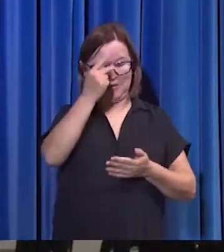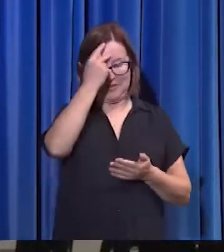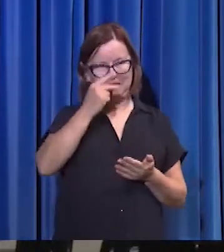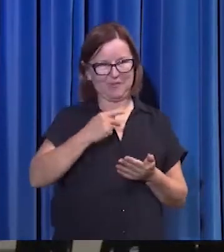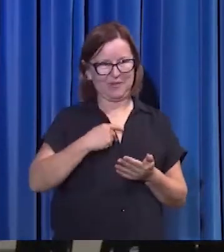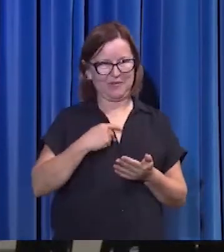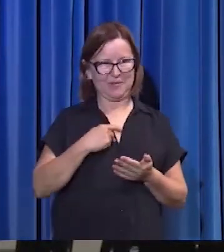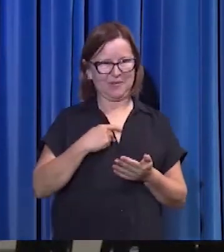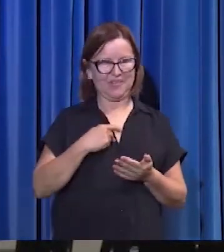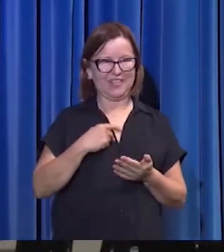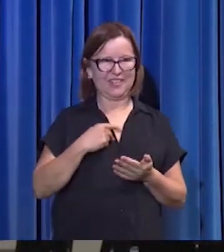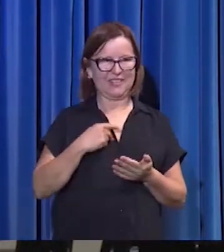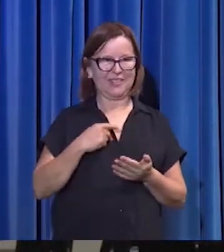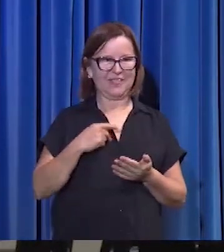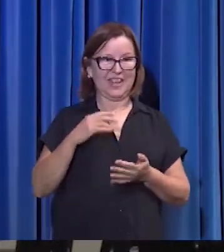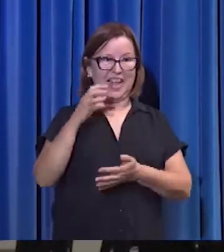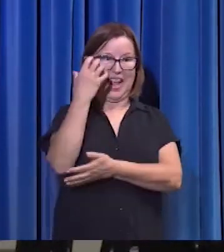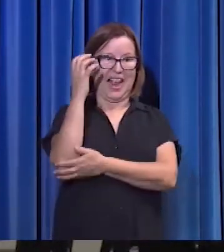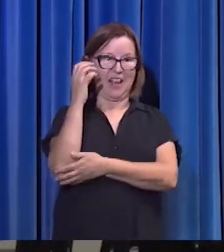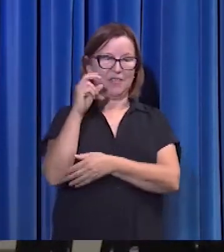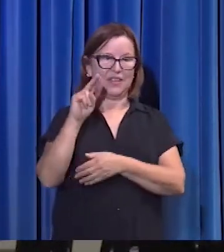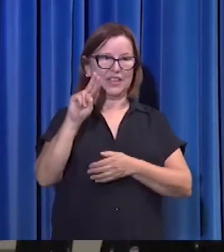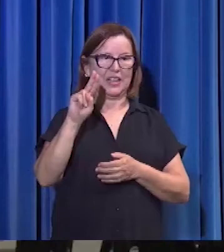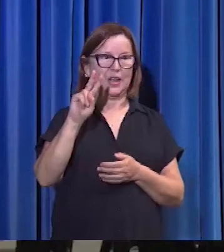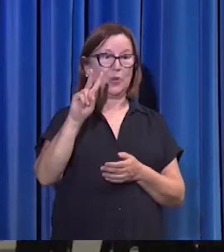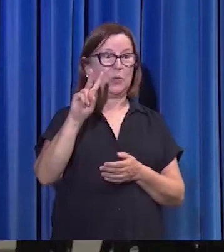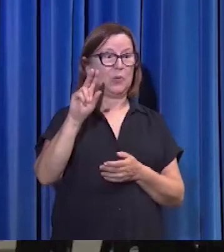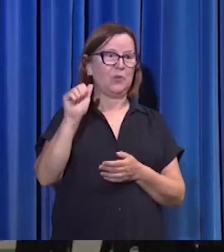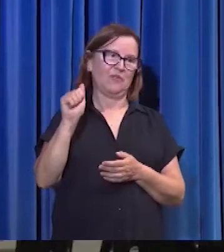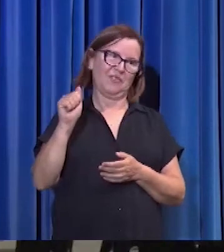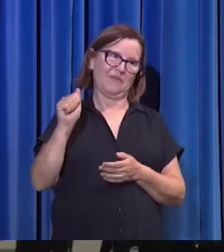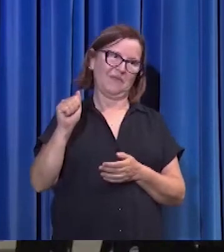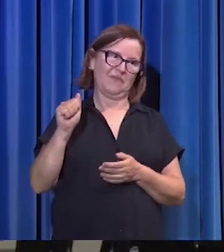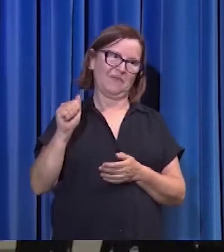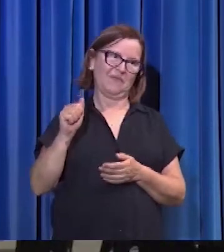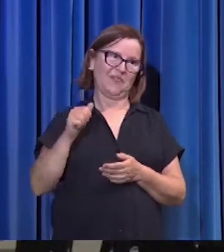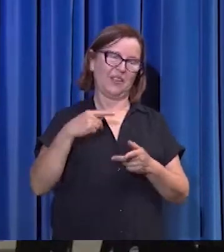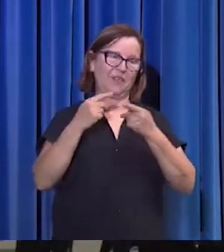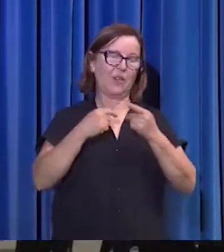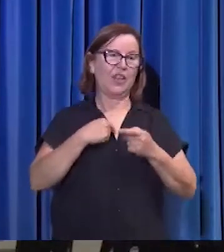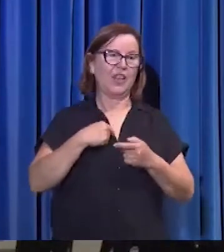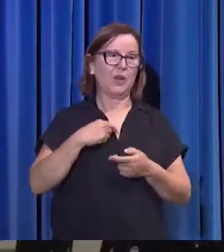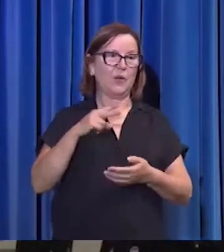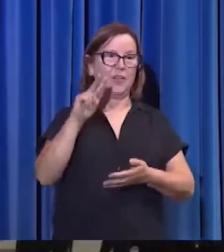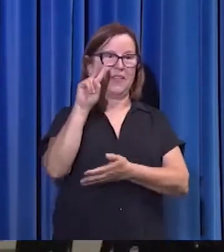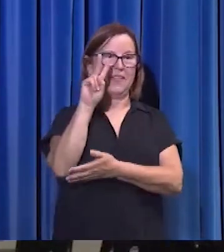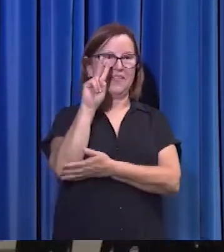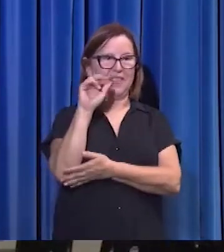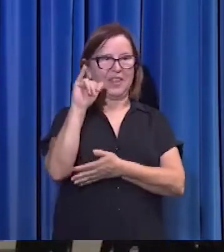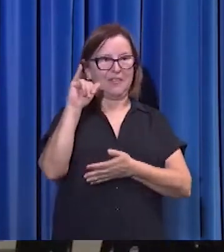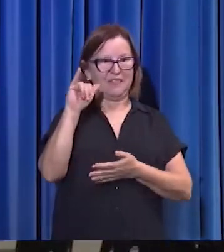com parreira. O que será que ele queria dizer isso? Eu sou a videira verdadeira.